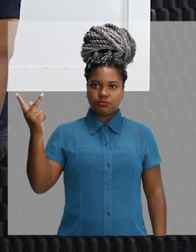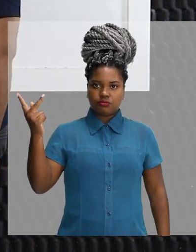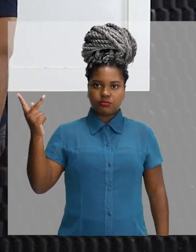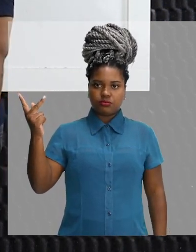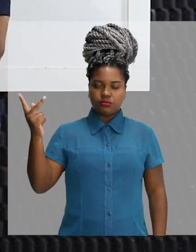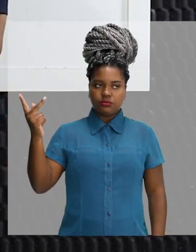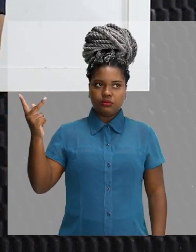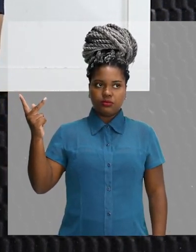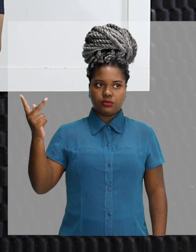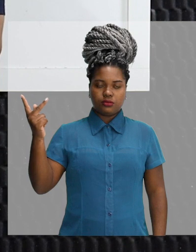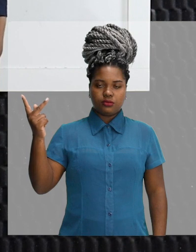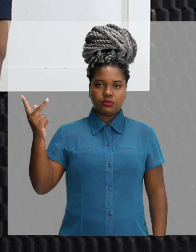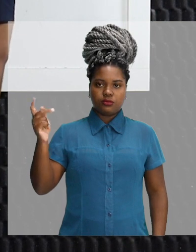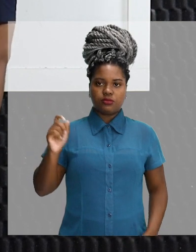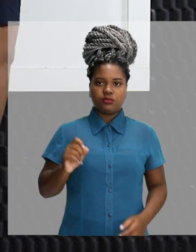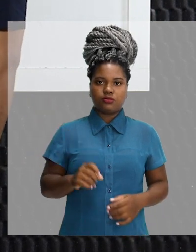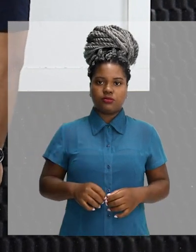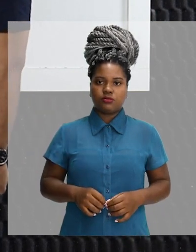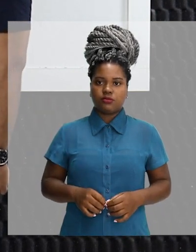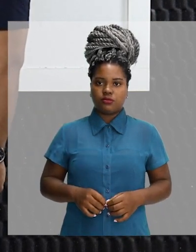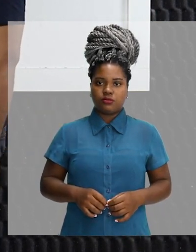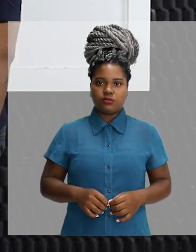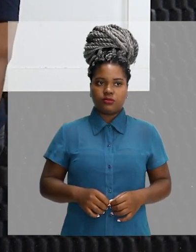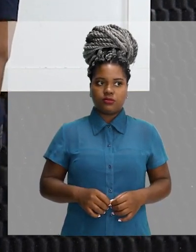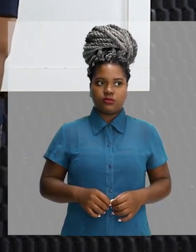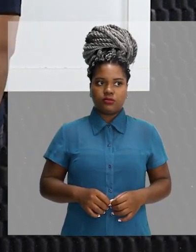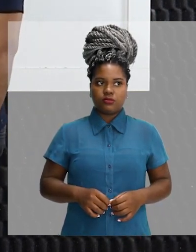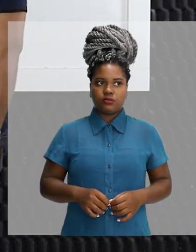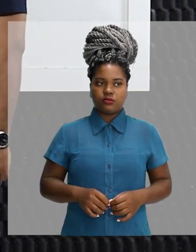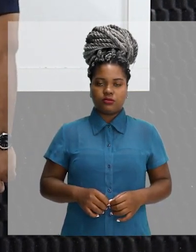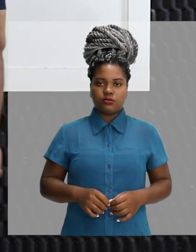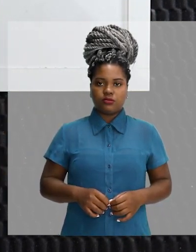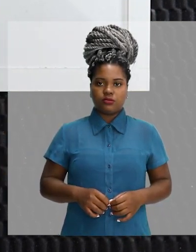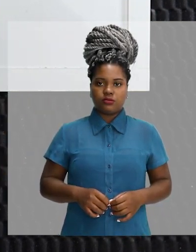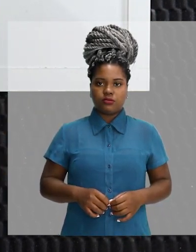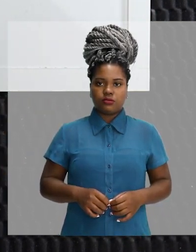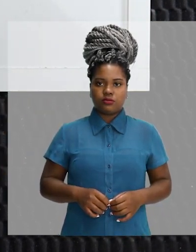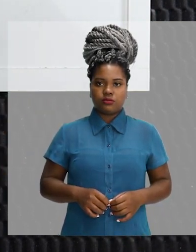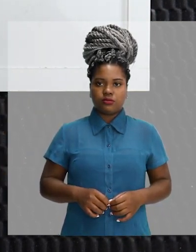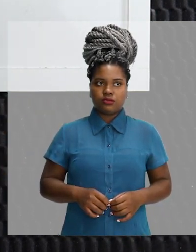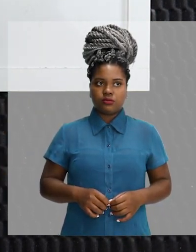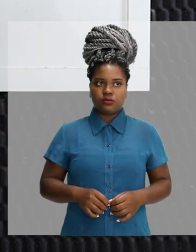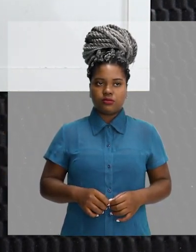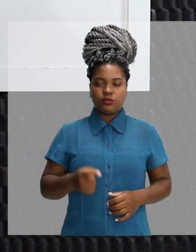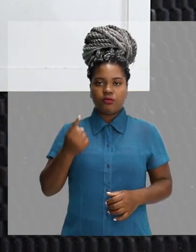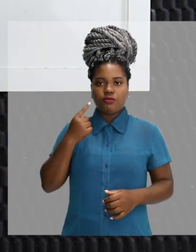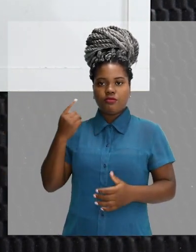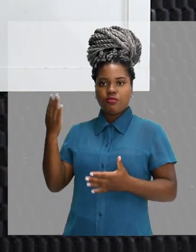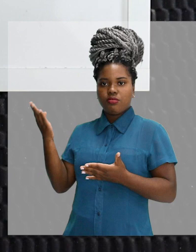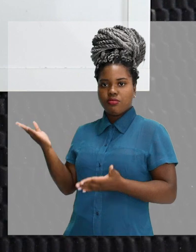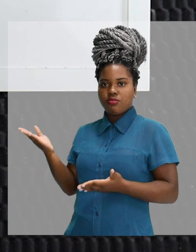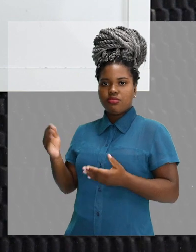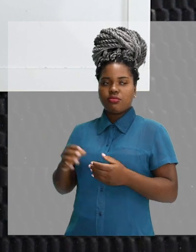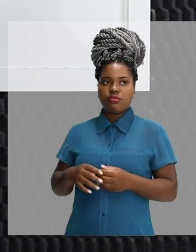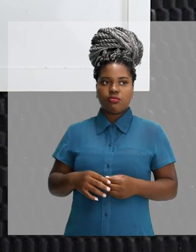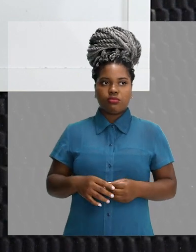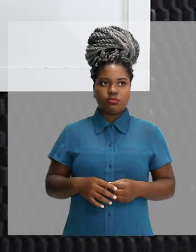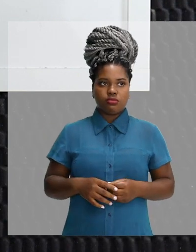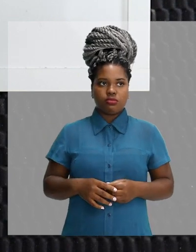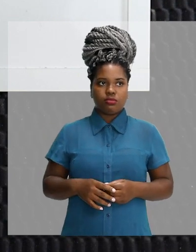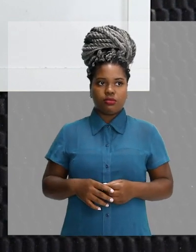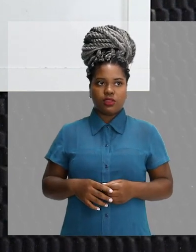30, né? Que vai da maior até a menor. Ok? Então, a área vai ser